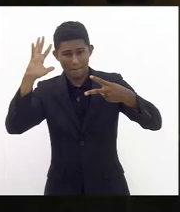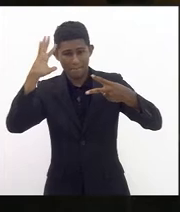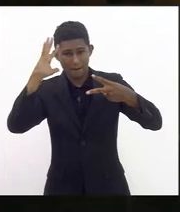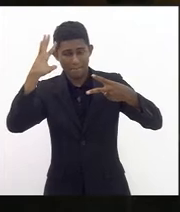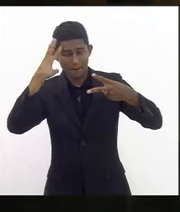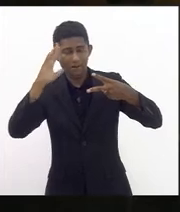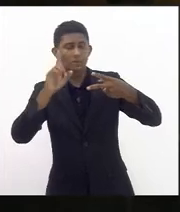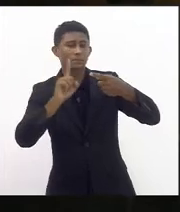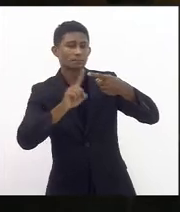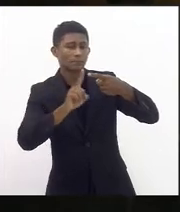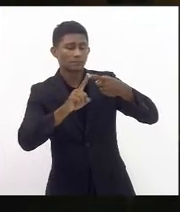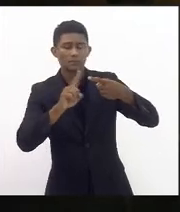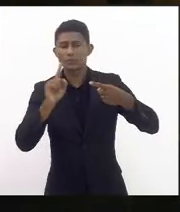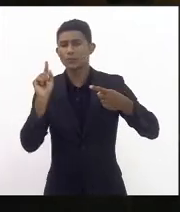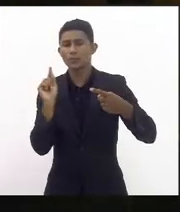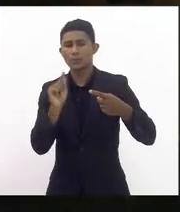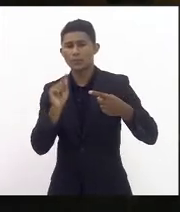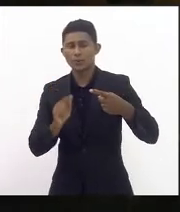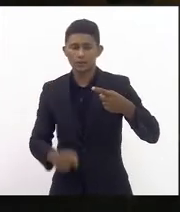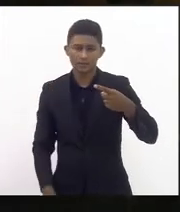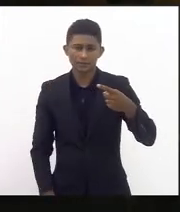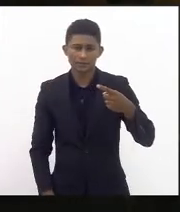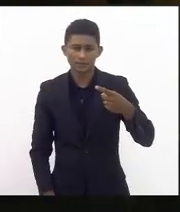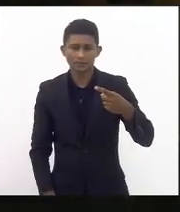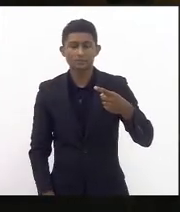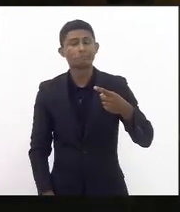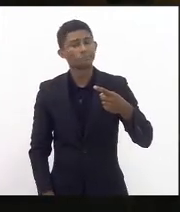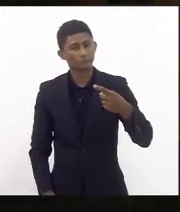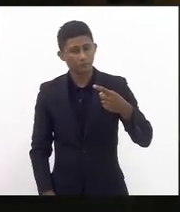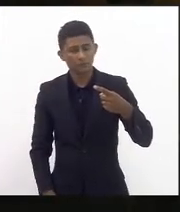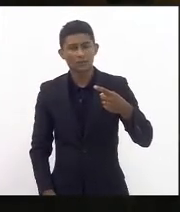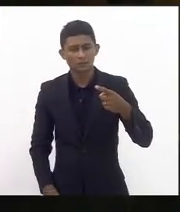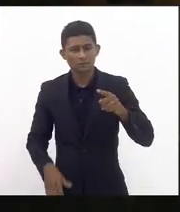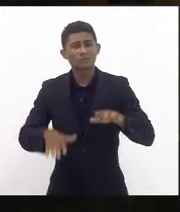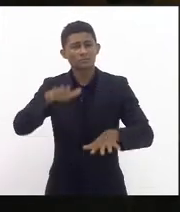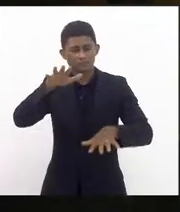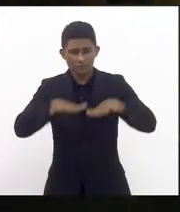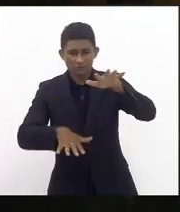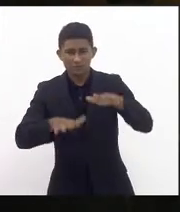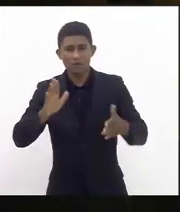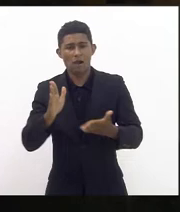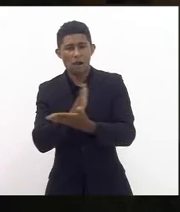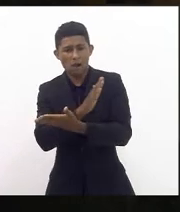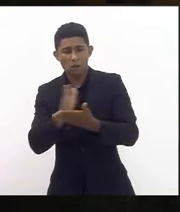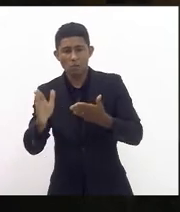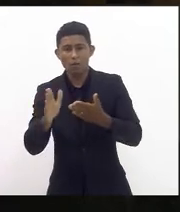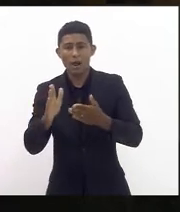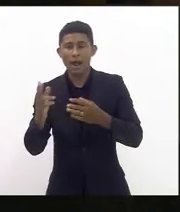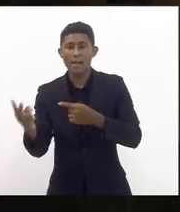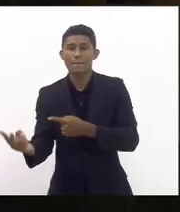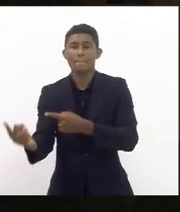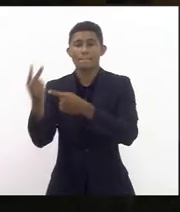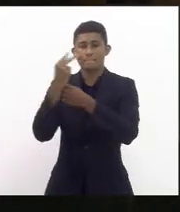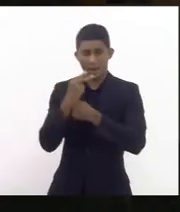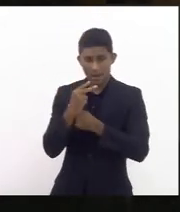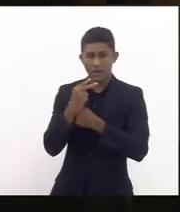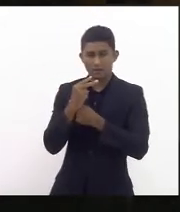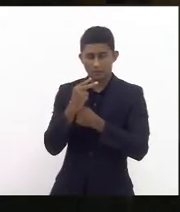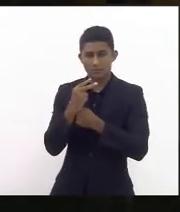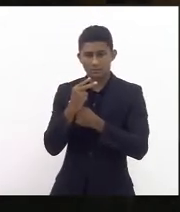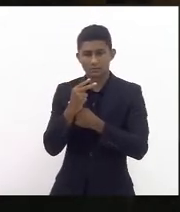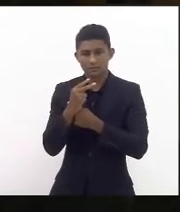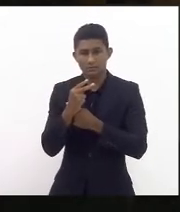duas grandes hipóteses. A primeira é ter empréstimos que ainda estão sendo amortizados ou já